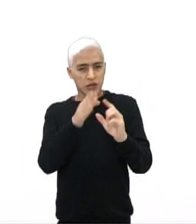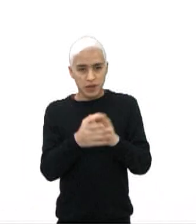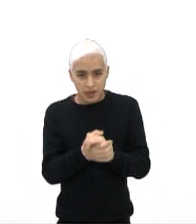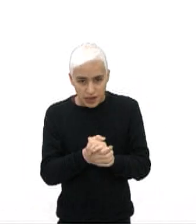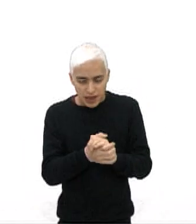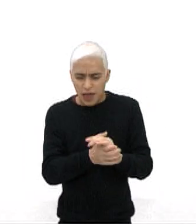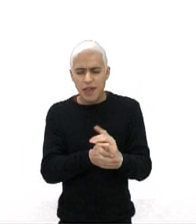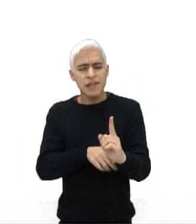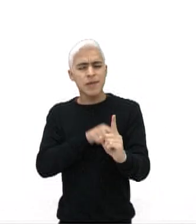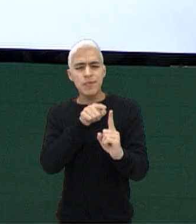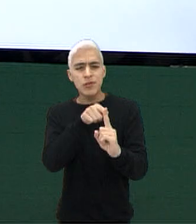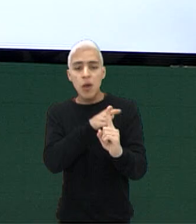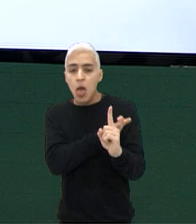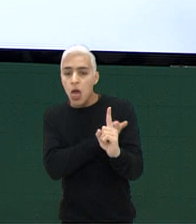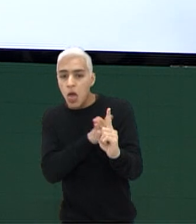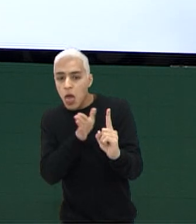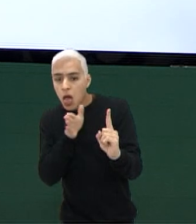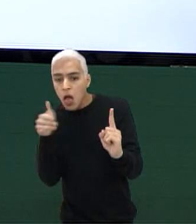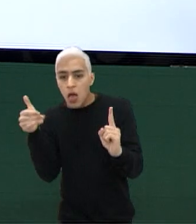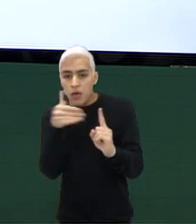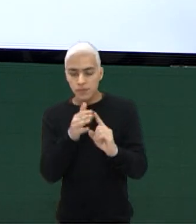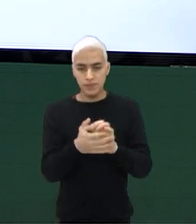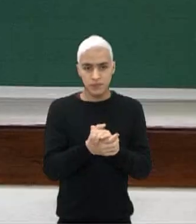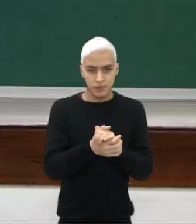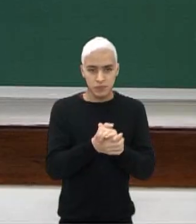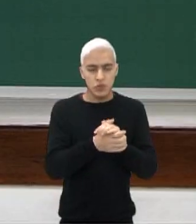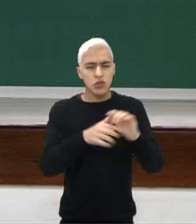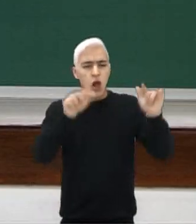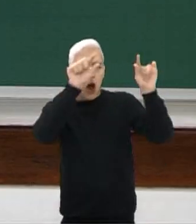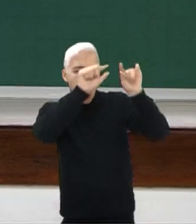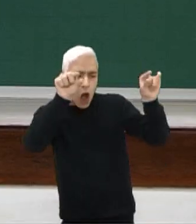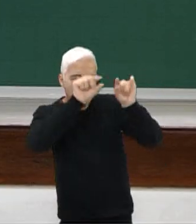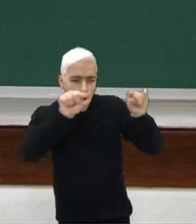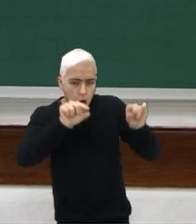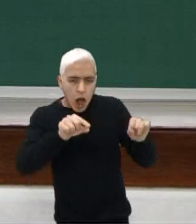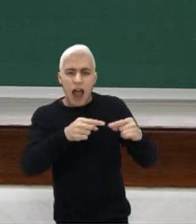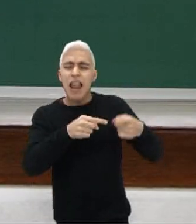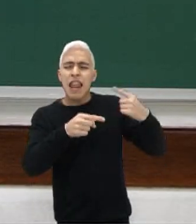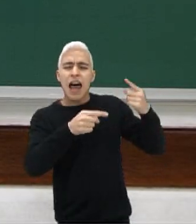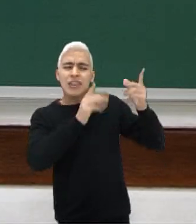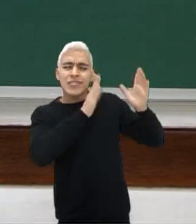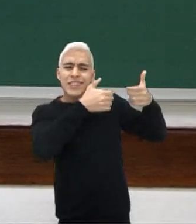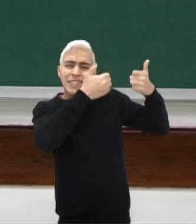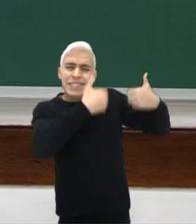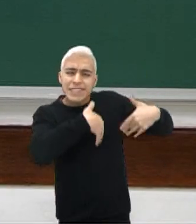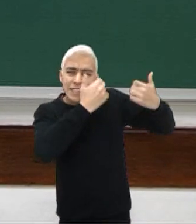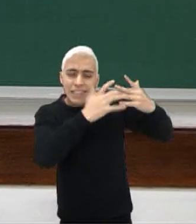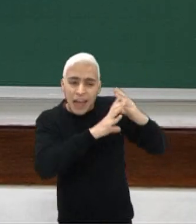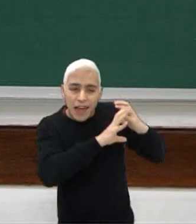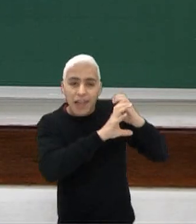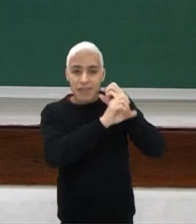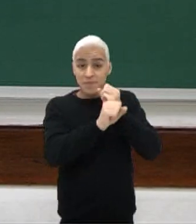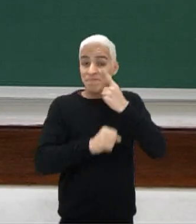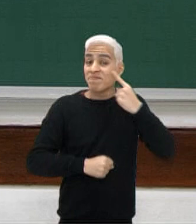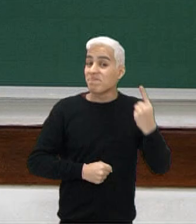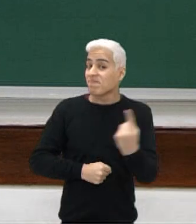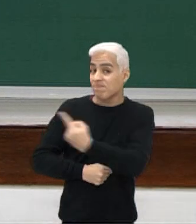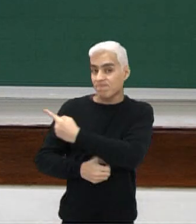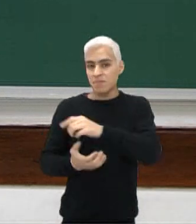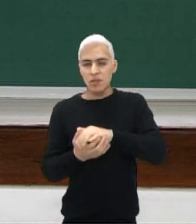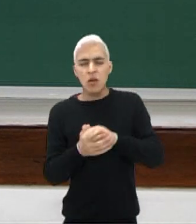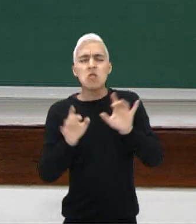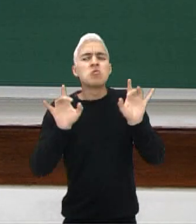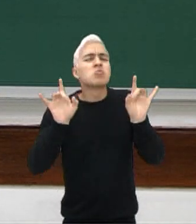objetiva indireta. Todas essas orações nós já vimos nas aulas anteriores. Olha só, para a